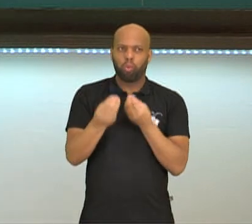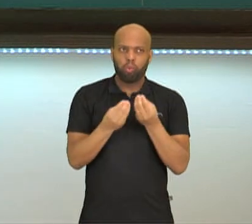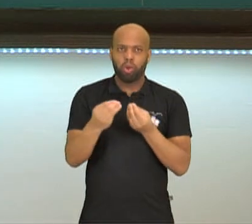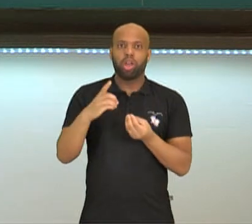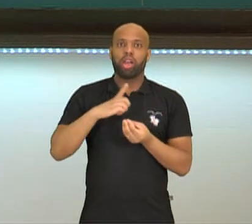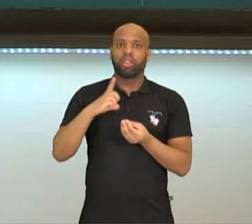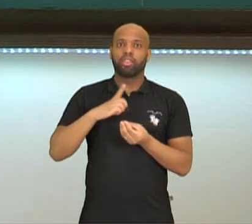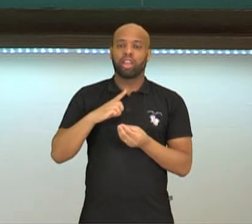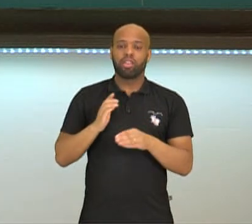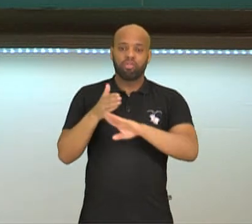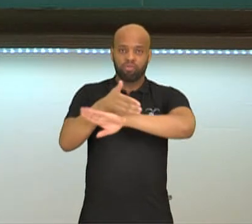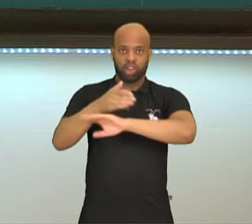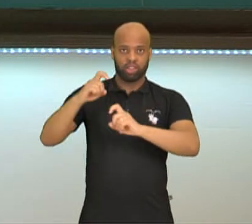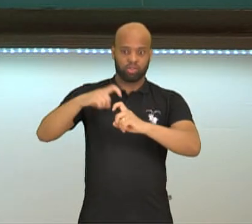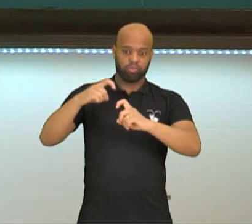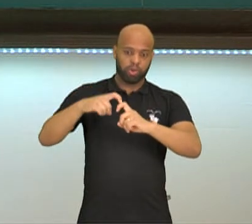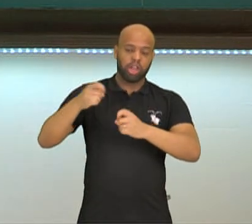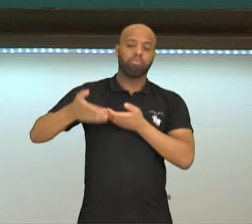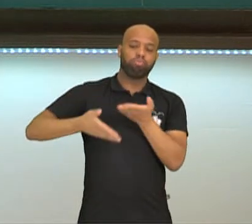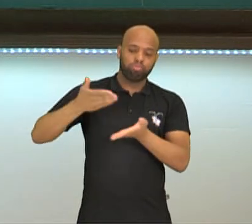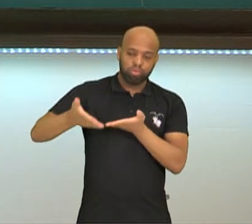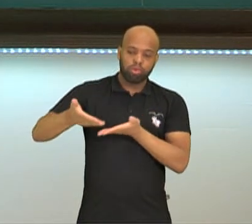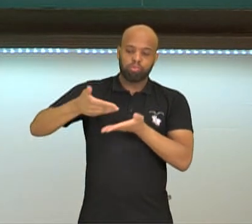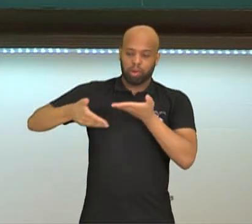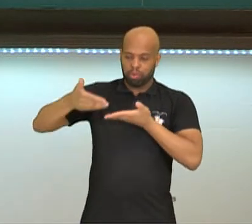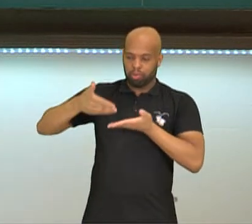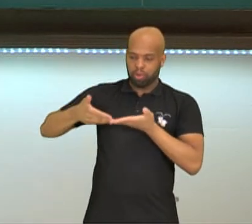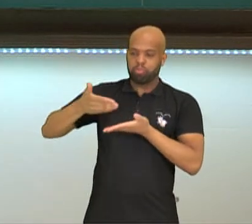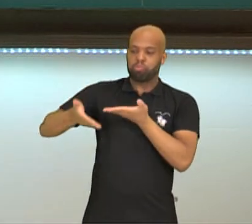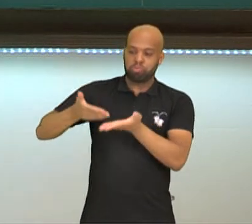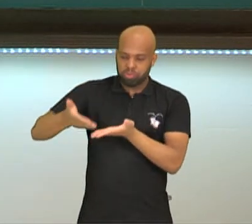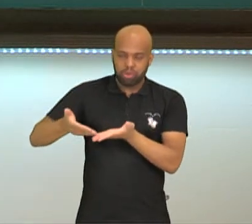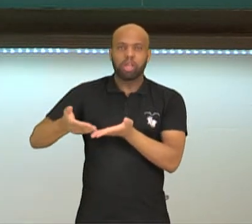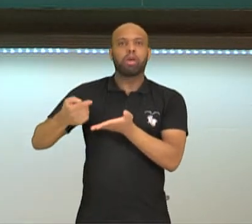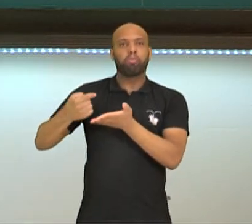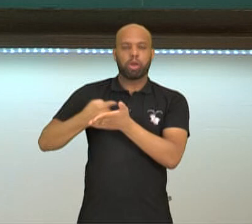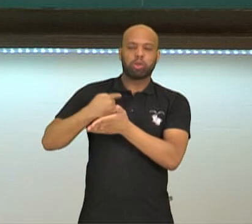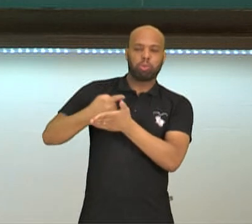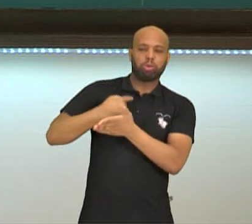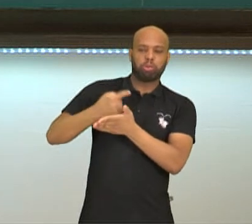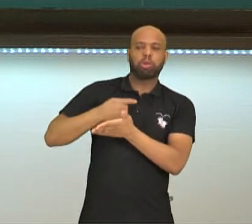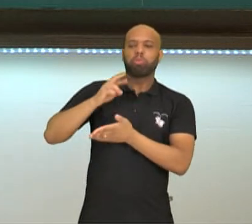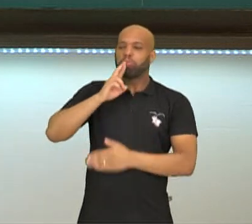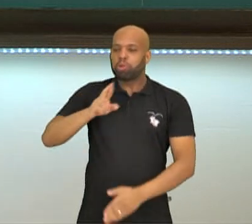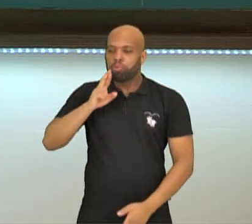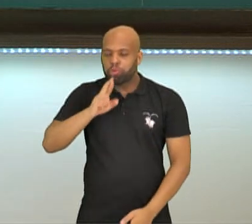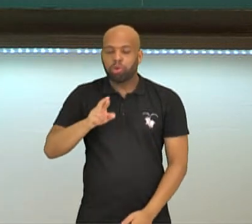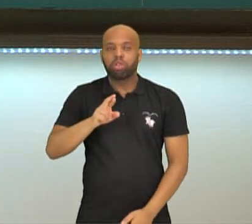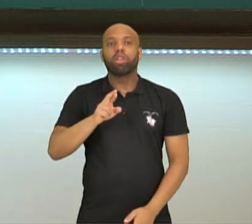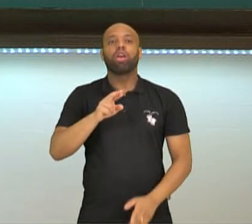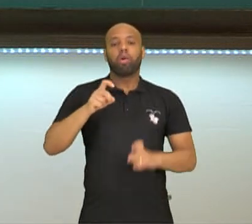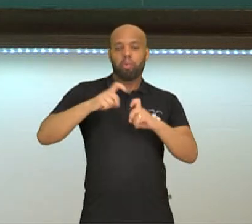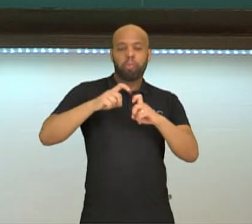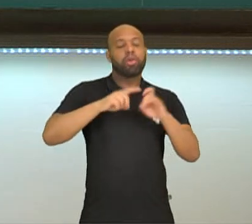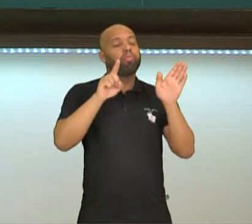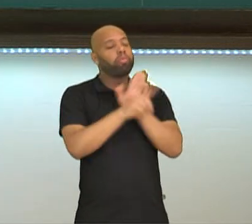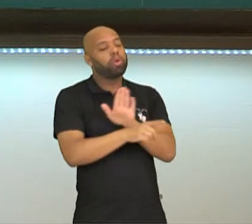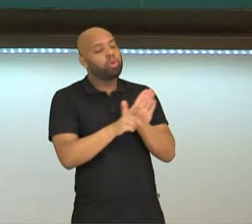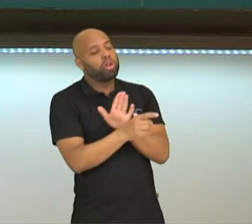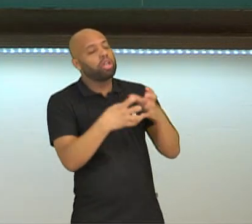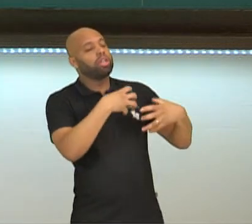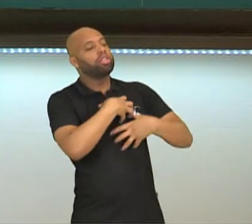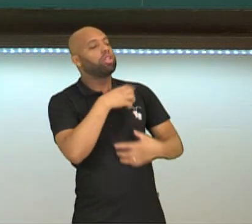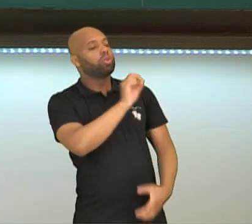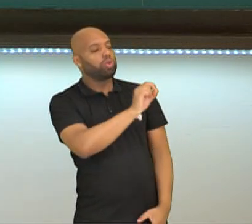uma consulta clínica, uma consulta médica, onde pelos sintomas, pela avaliação dos sintomas,